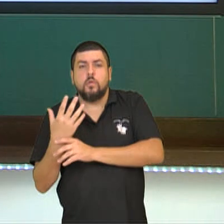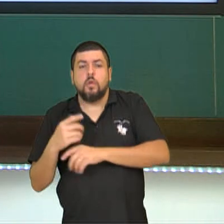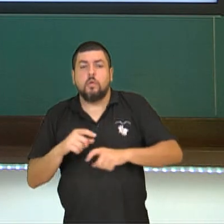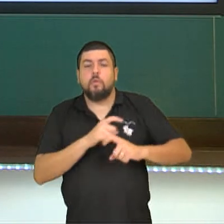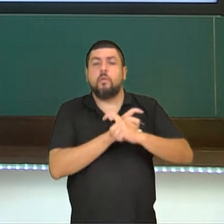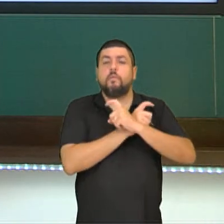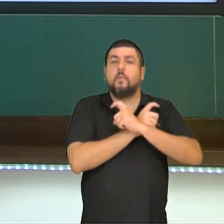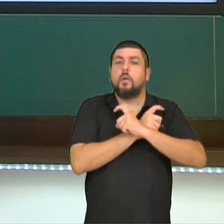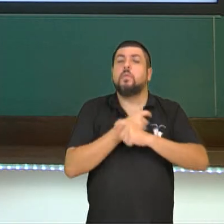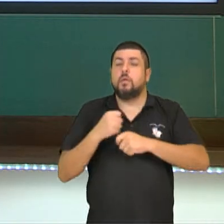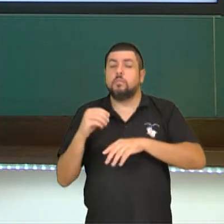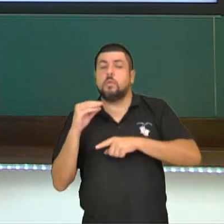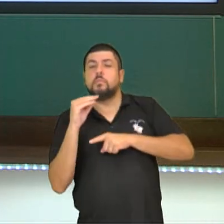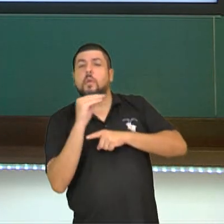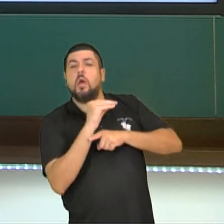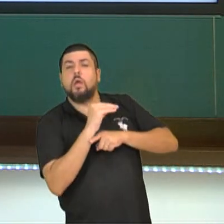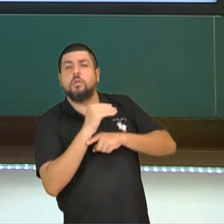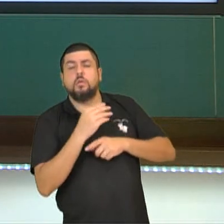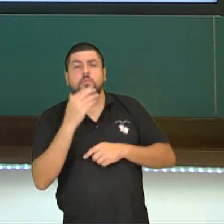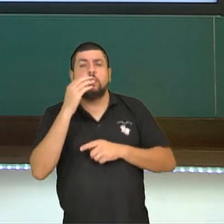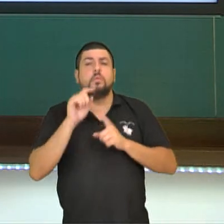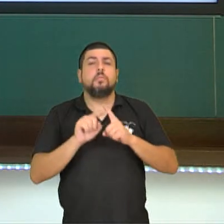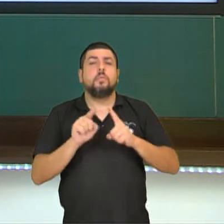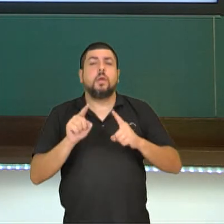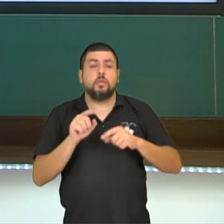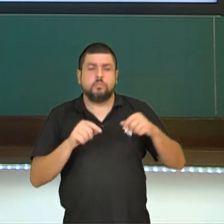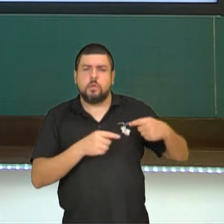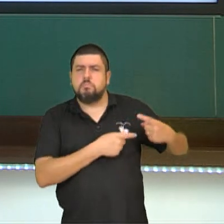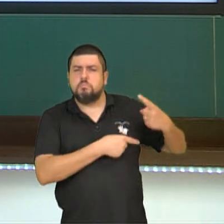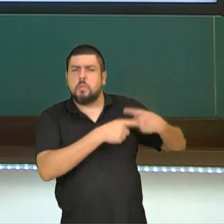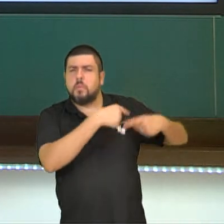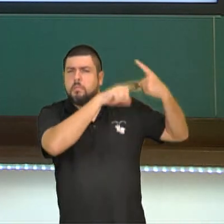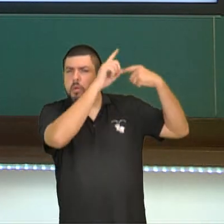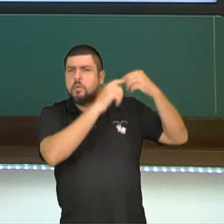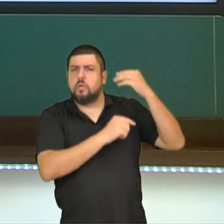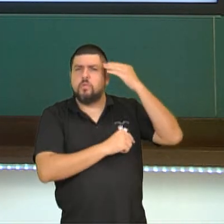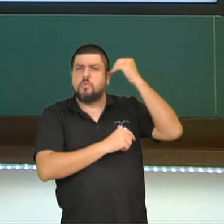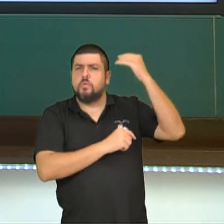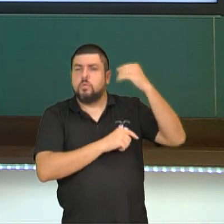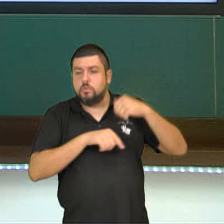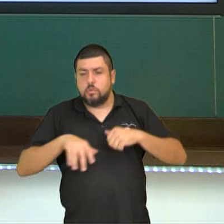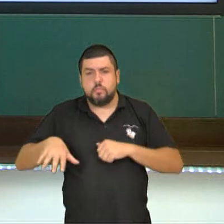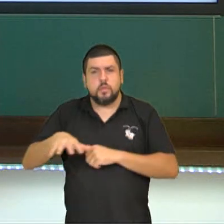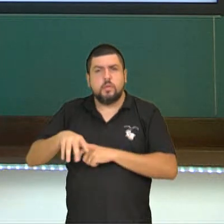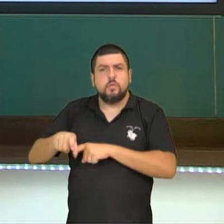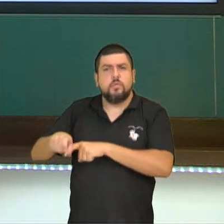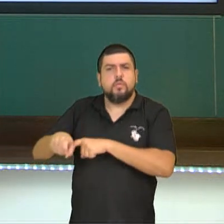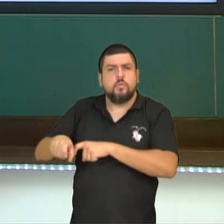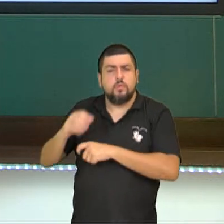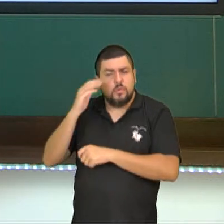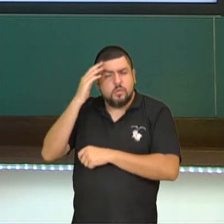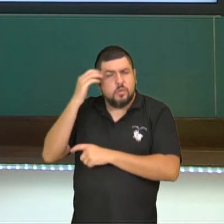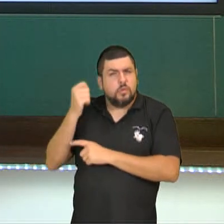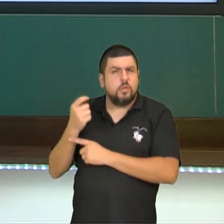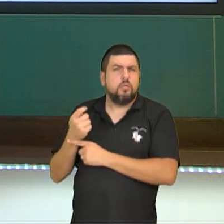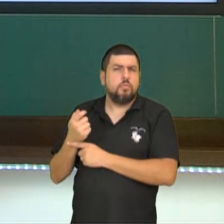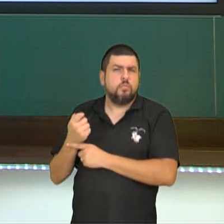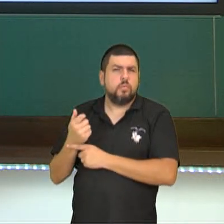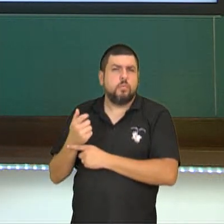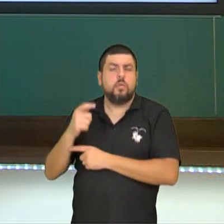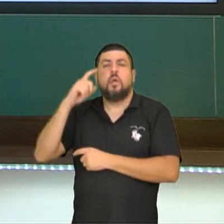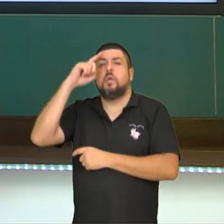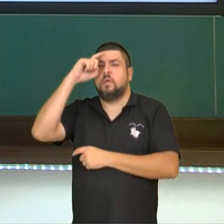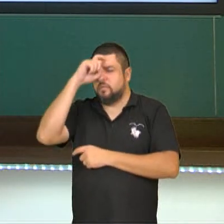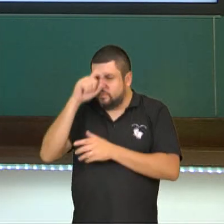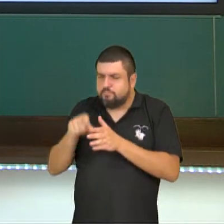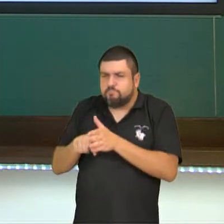mesa. Exatamente. Então sabe-se muito pouco sobre esses grupos sociais, entre eles os camponeses, que dificulta um pouco para